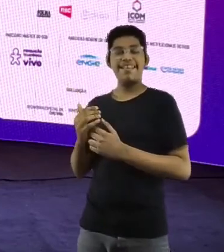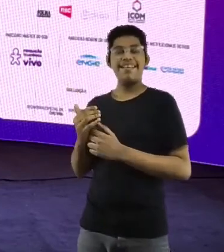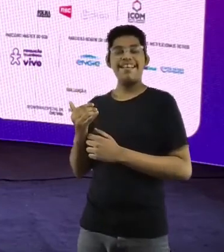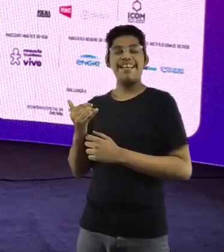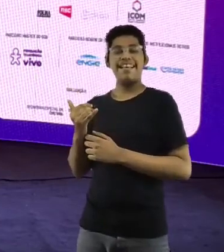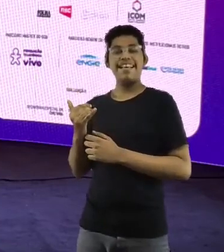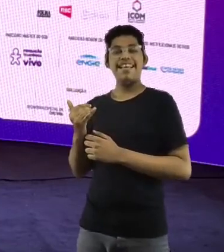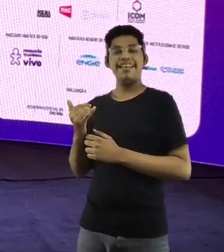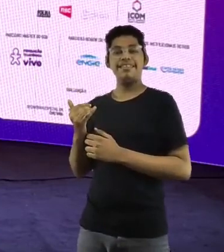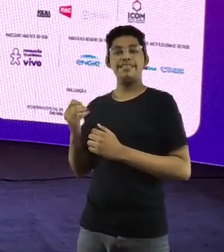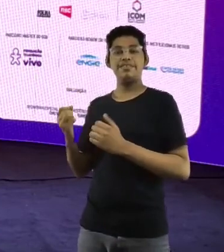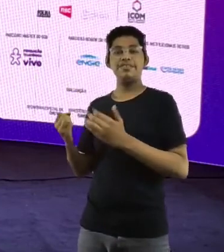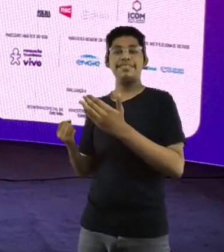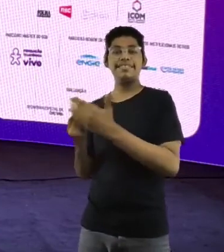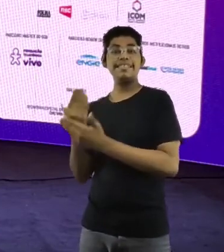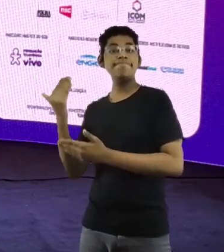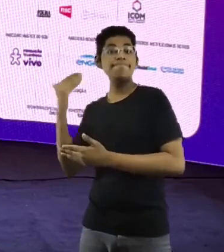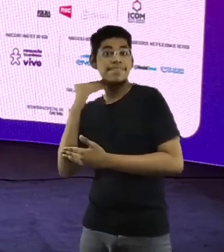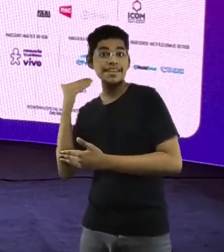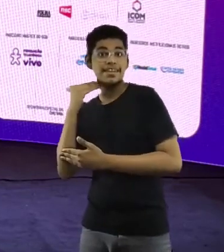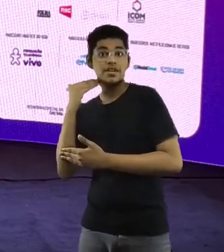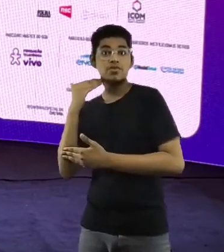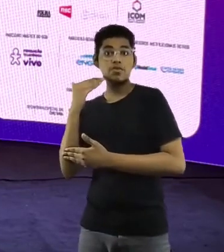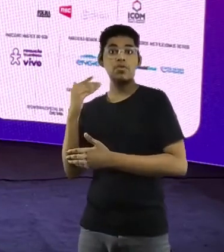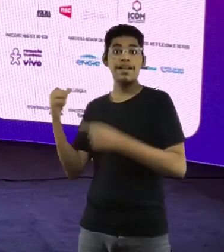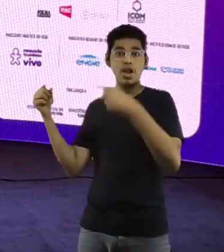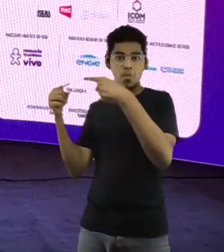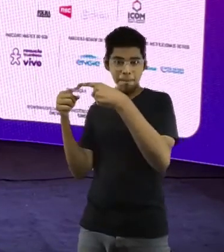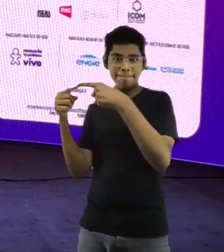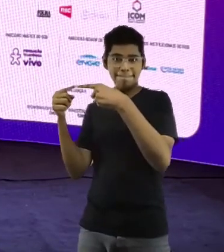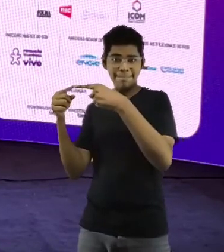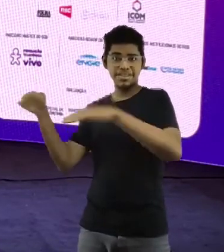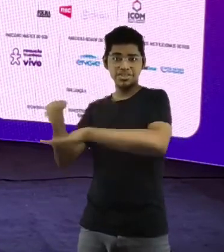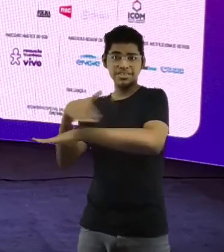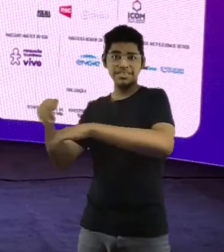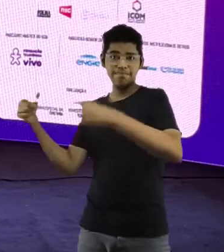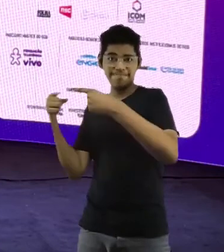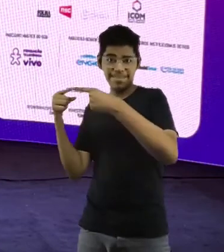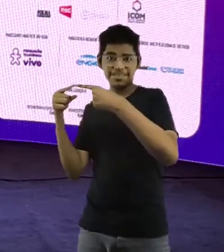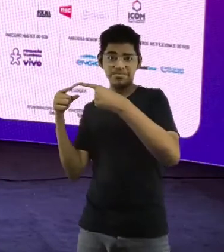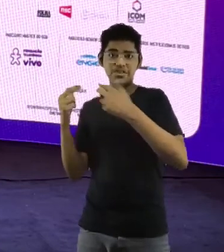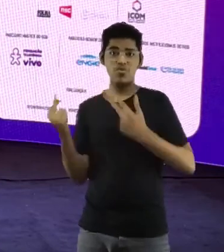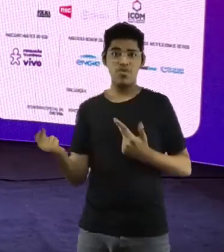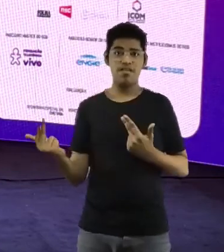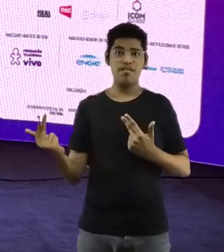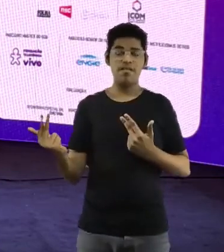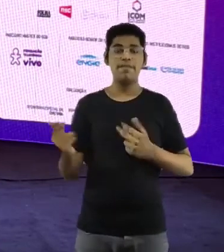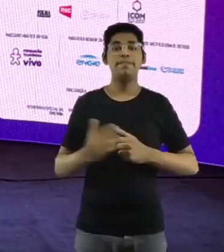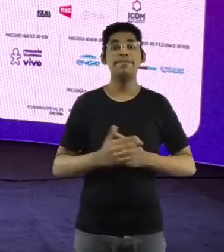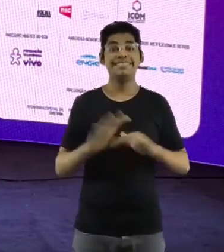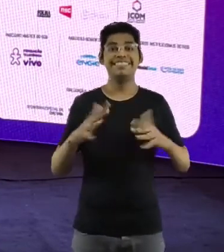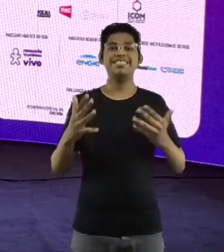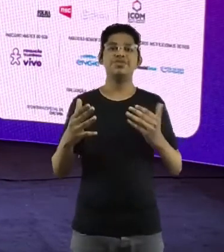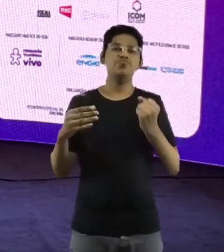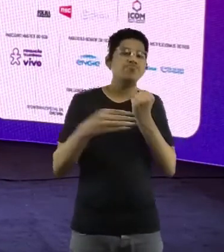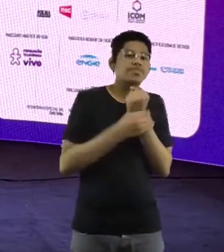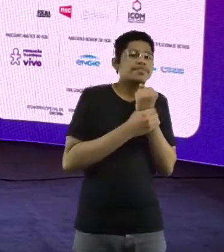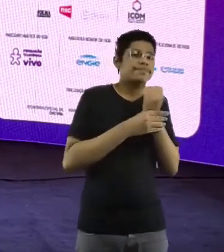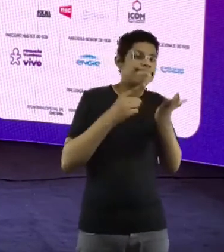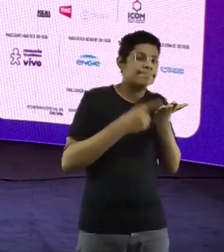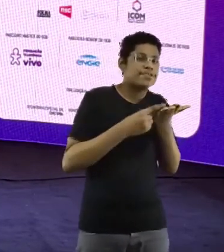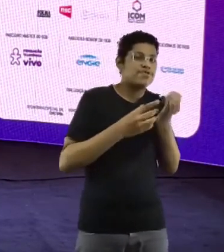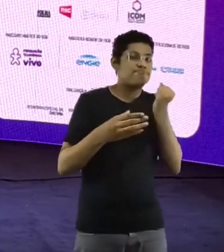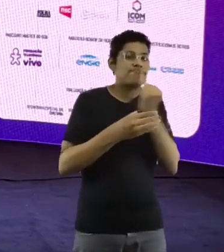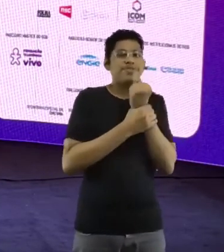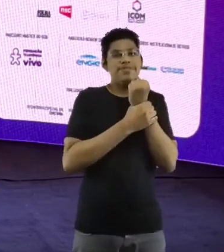por aquele endereço que foi declarado na conta. Ou seja, aquilo ali ajuda a dar mais uma confiança de que a pessoa que porta